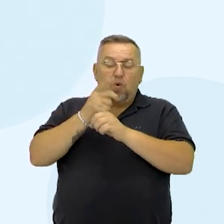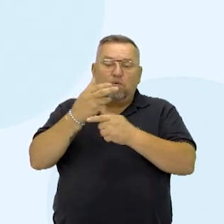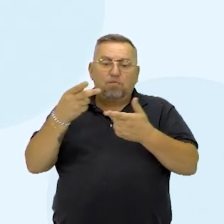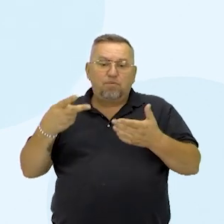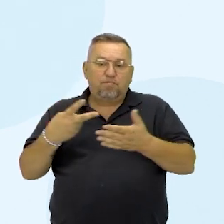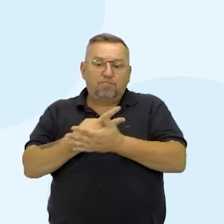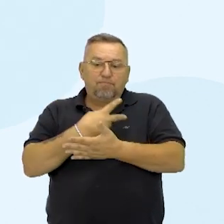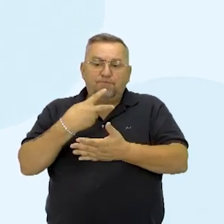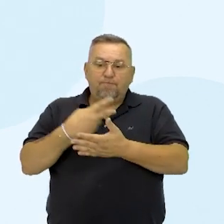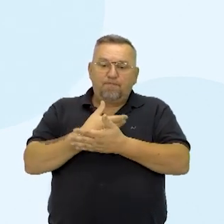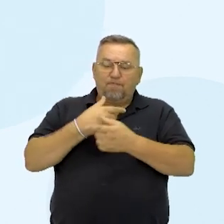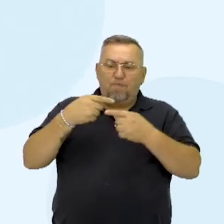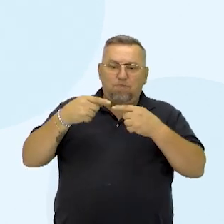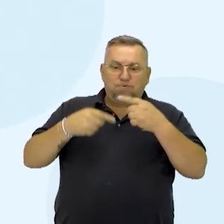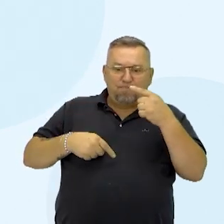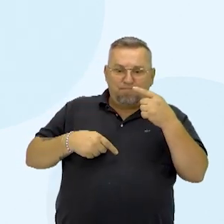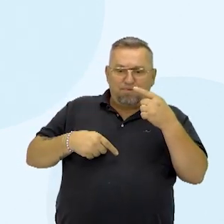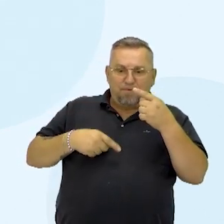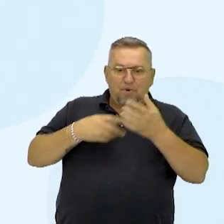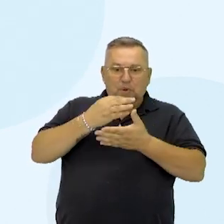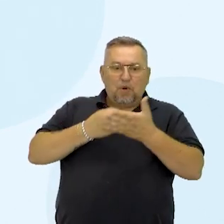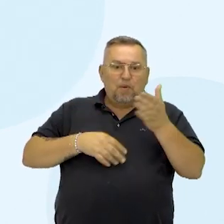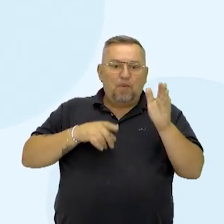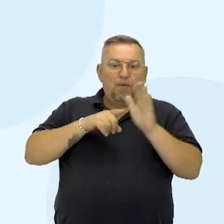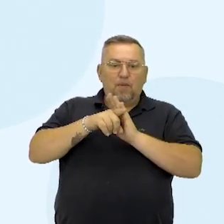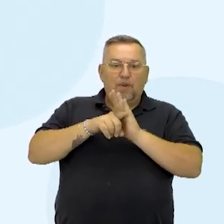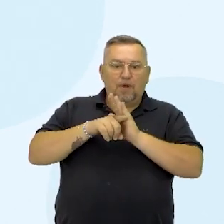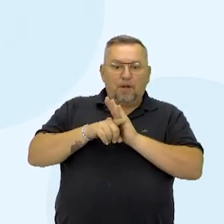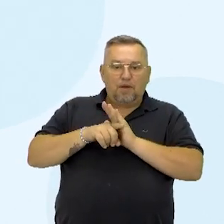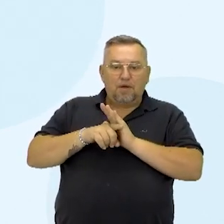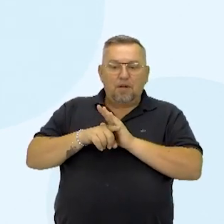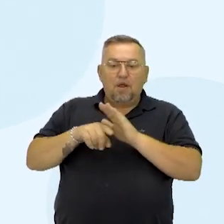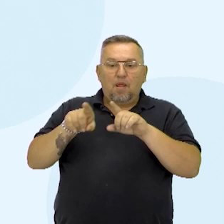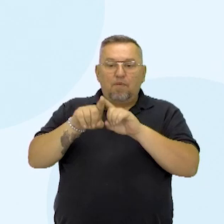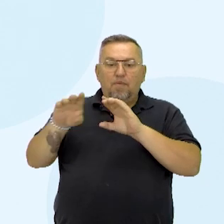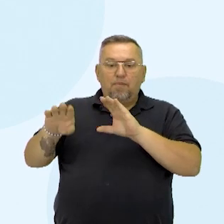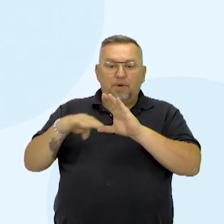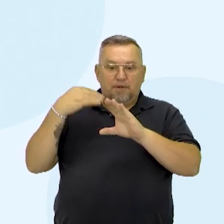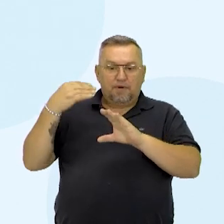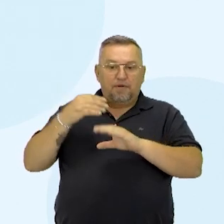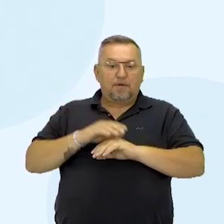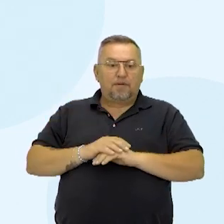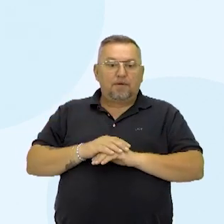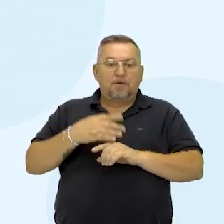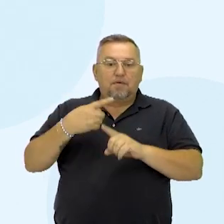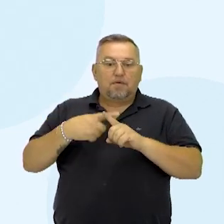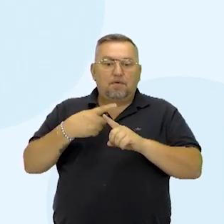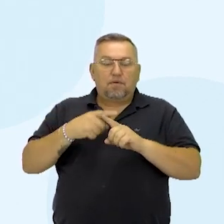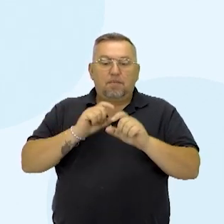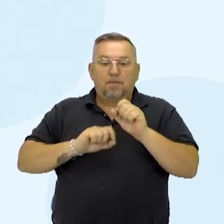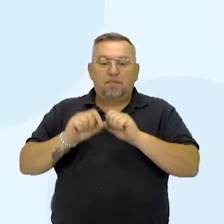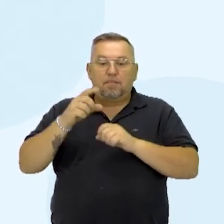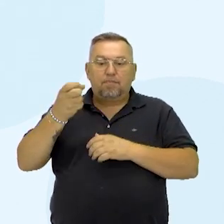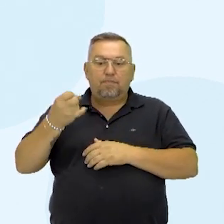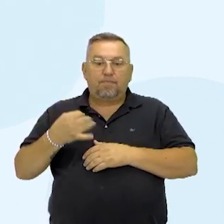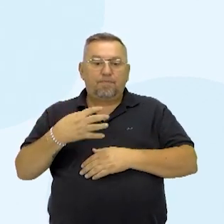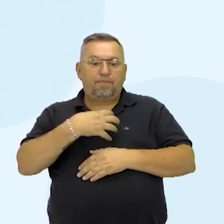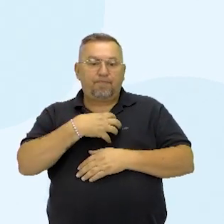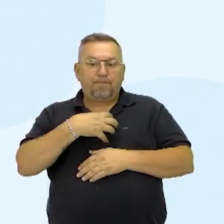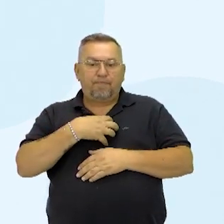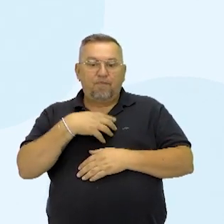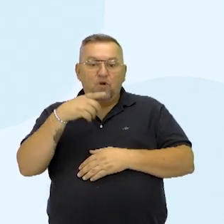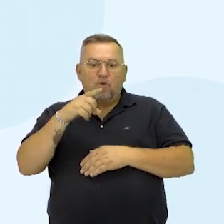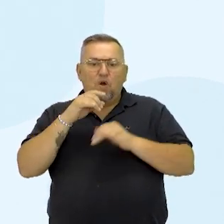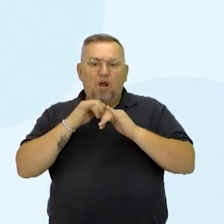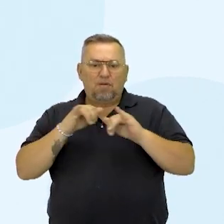algum erro ou alguma discordância no contexto da pergunta, mande também aí como você, por quê, né? Você justifica a situação. Olha,